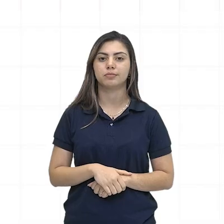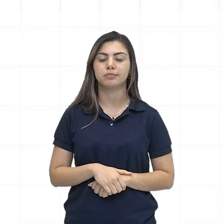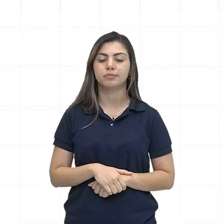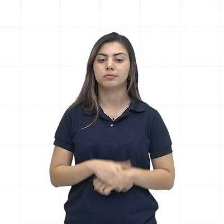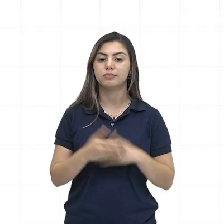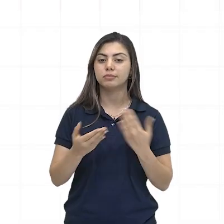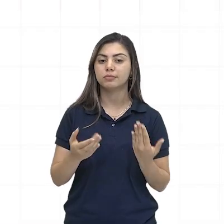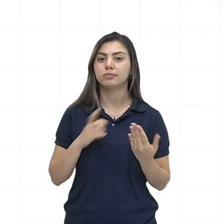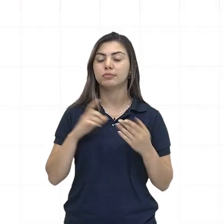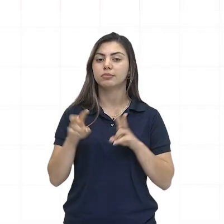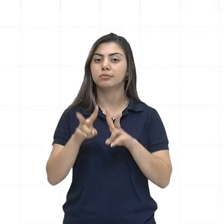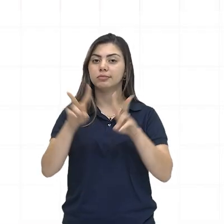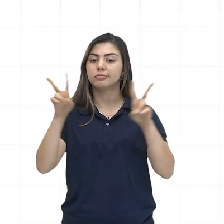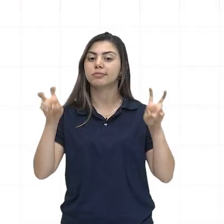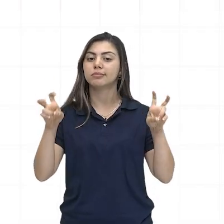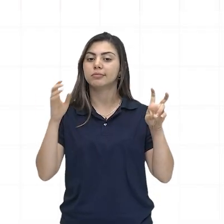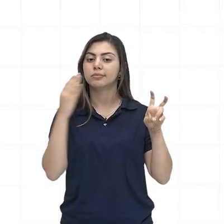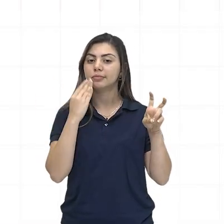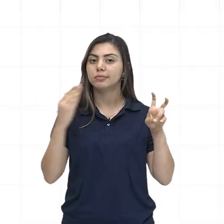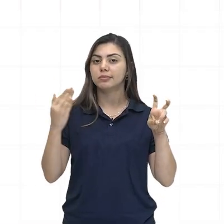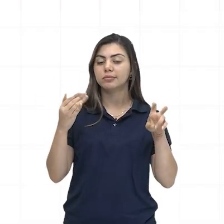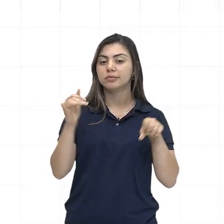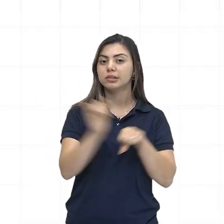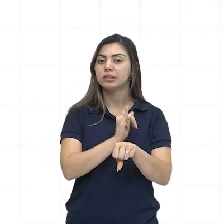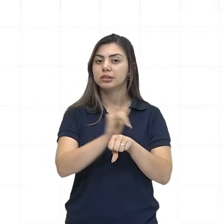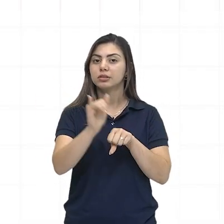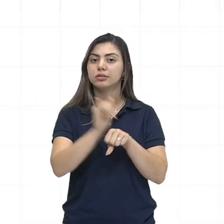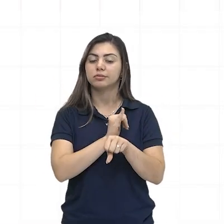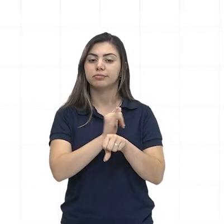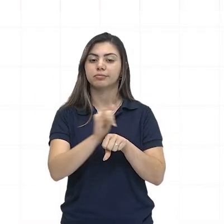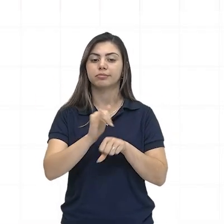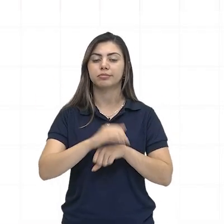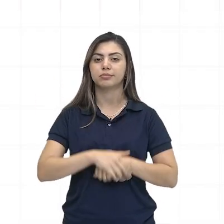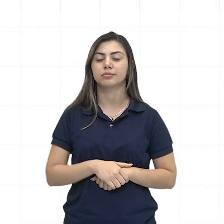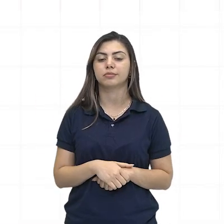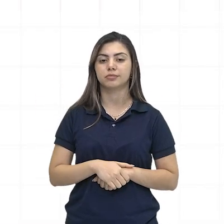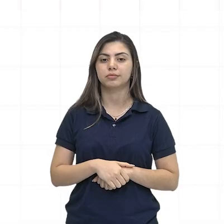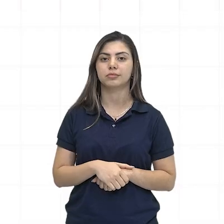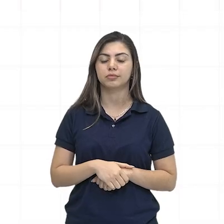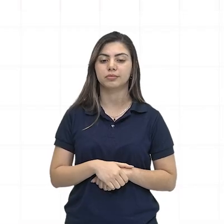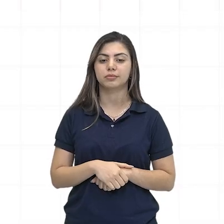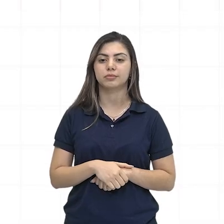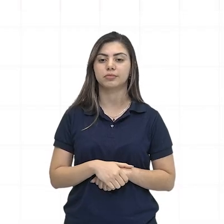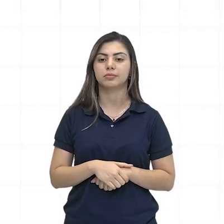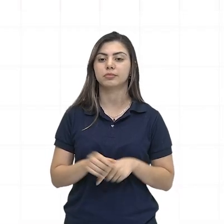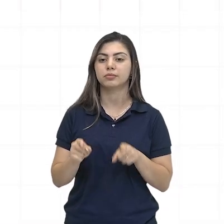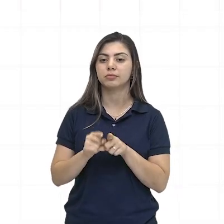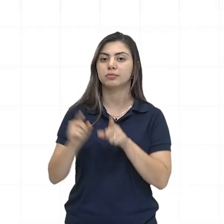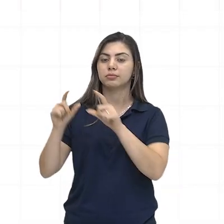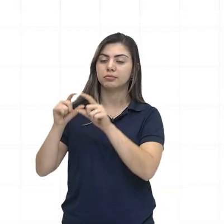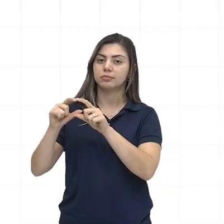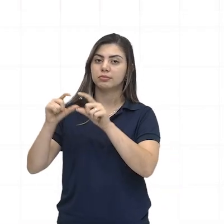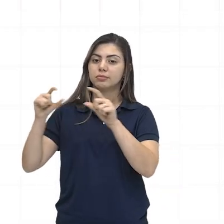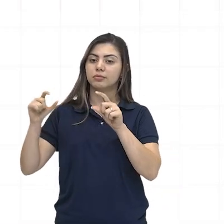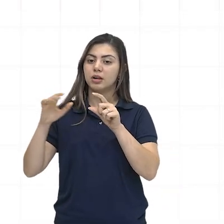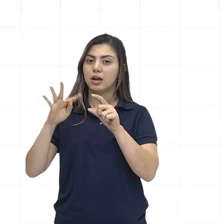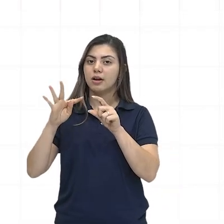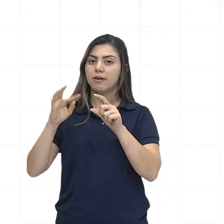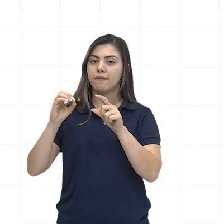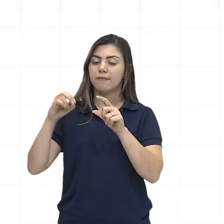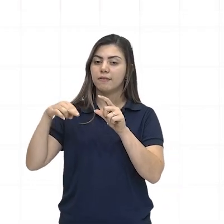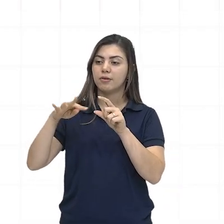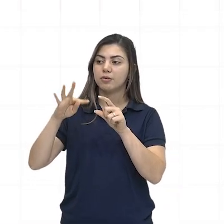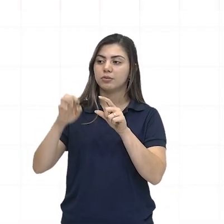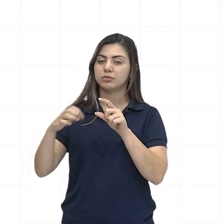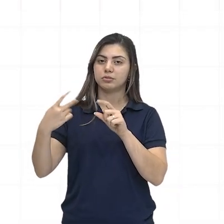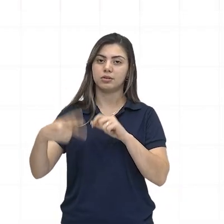Aqui nós temos o nosso título, né? Técnica utilizada. Aqui a fonte, né, é autoral, aqui do